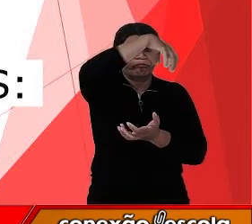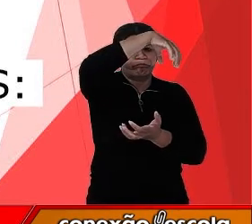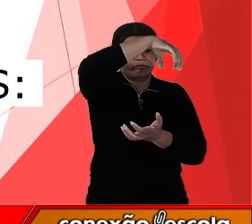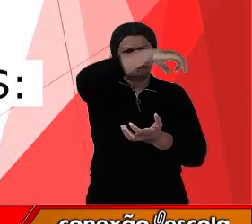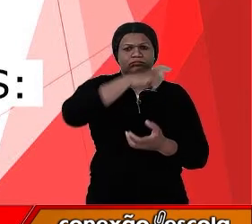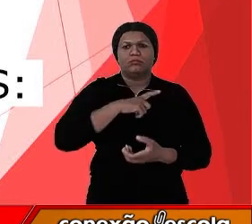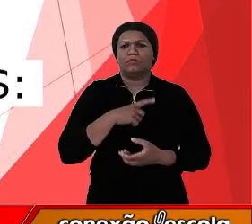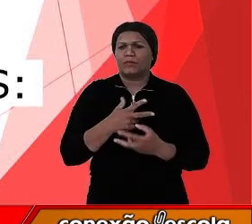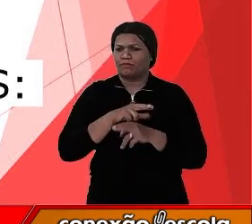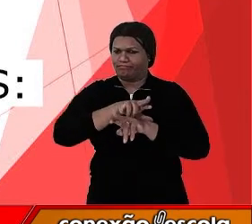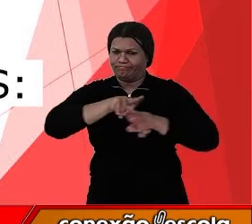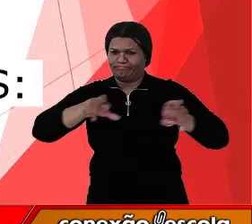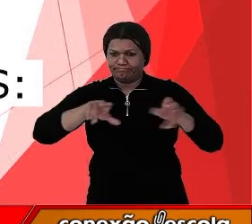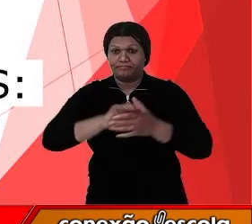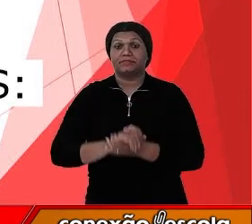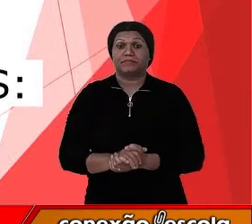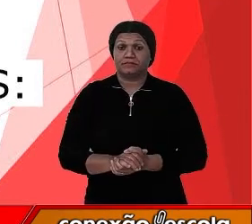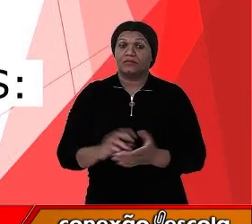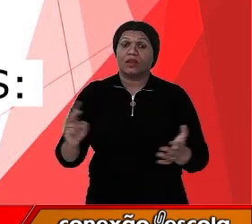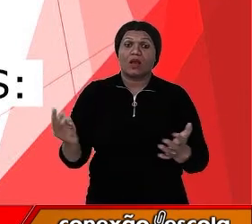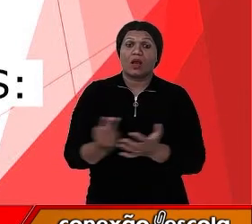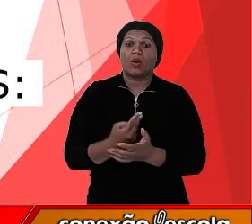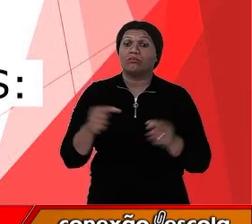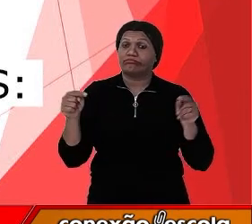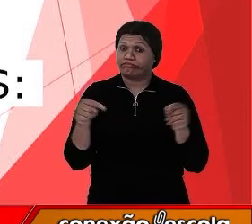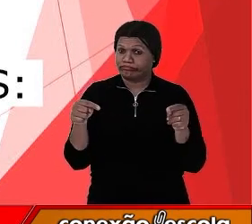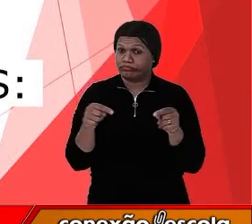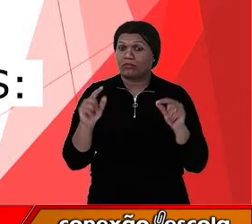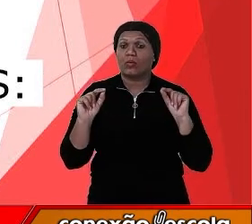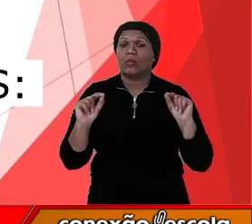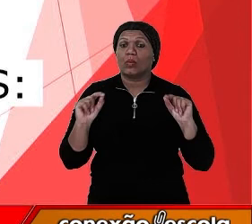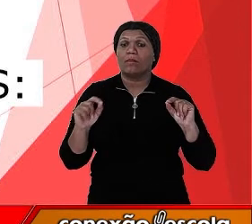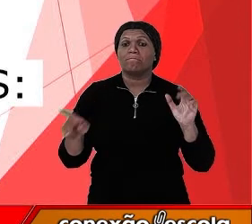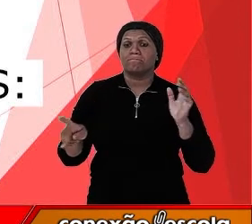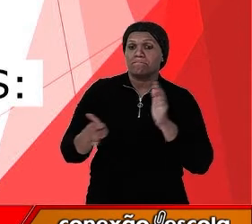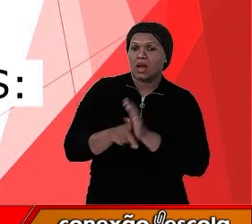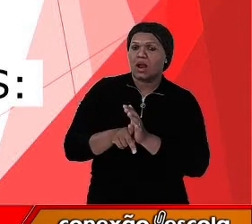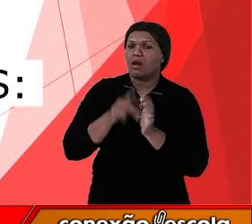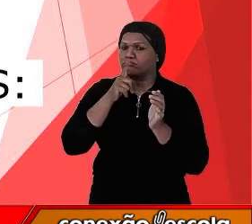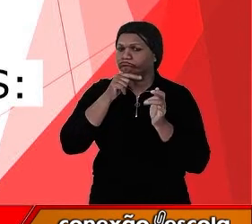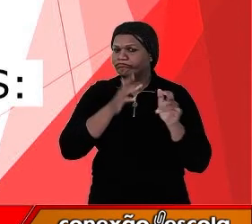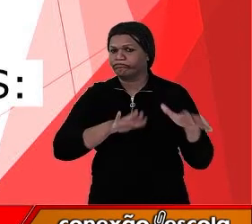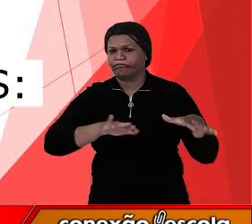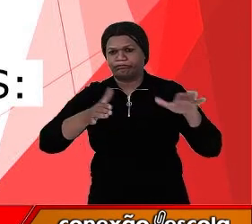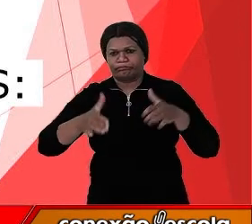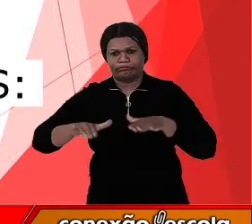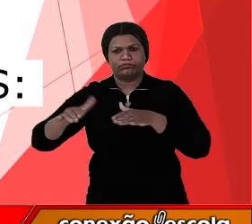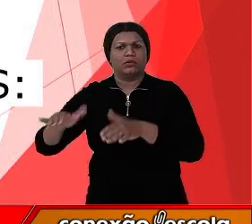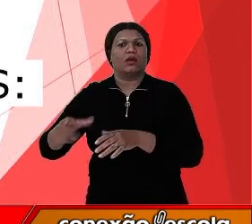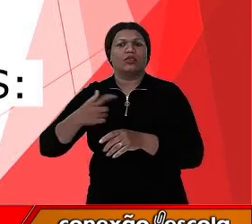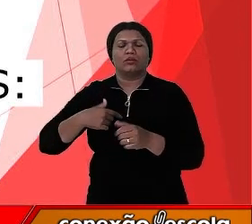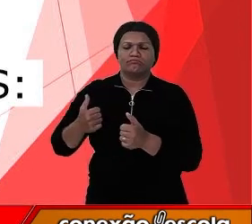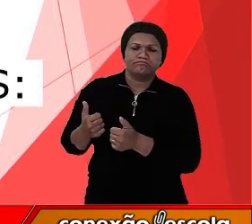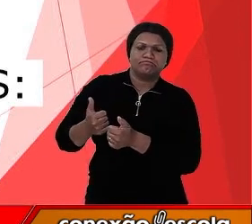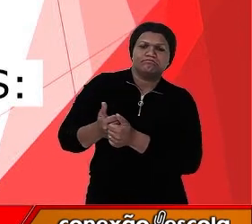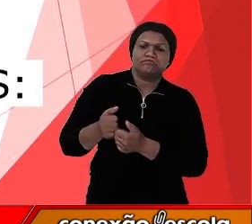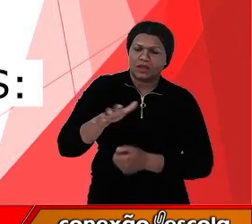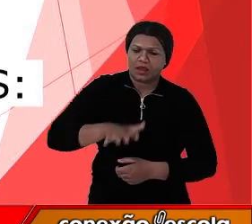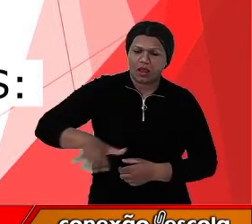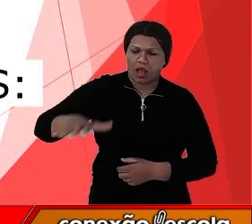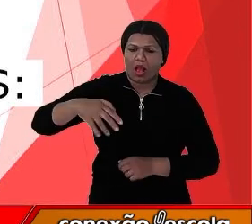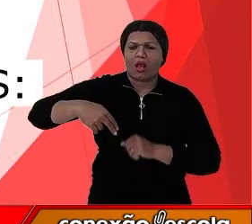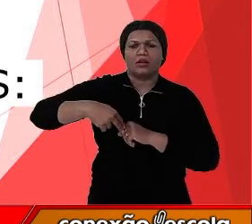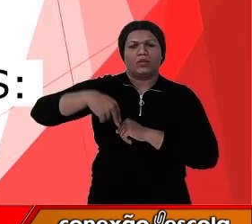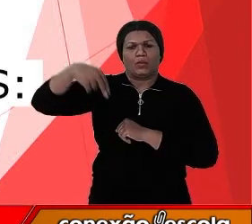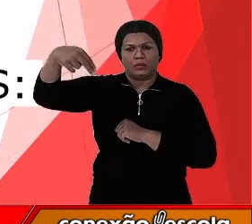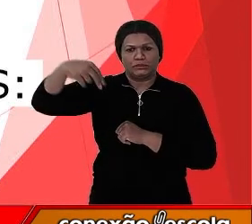maior área de ocorrência nesse domínio é na faixa litorânea e quando nós estamos na região nordeste em show